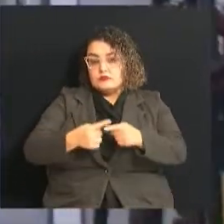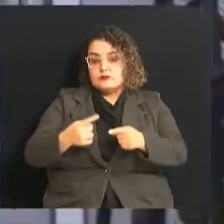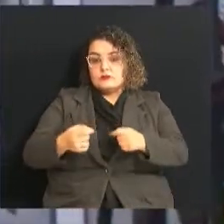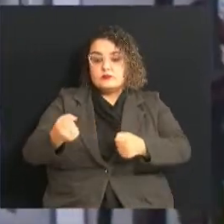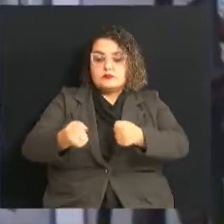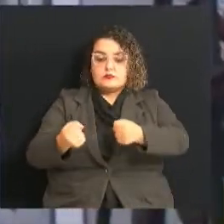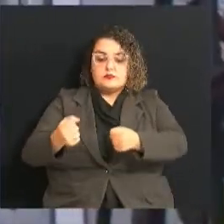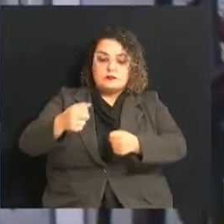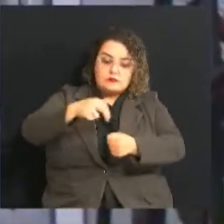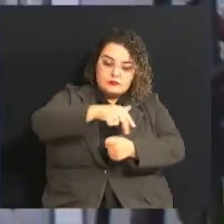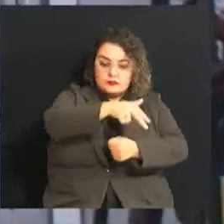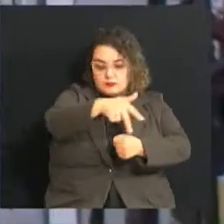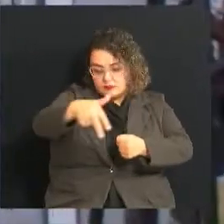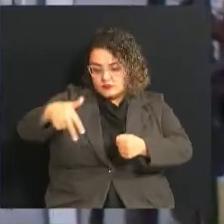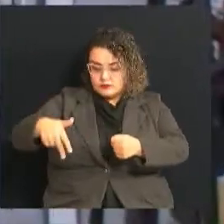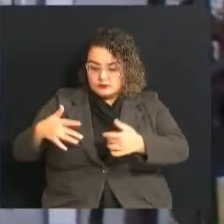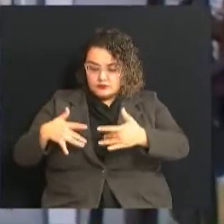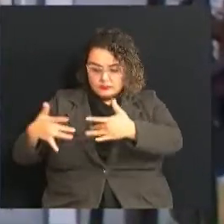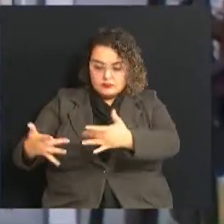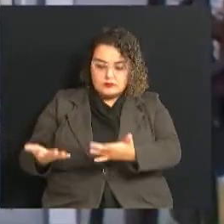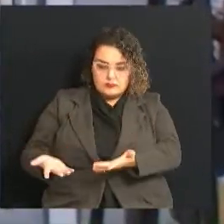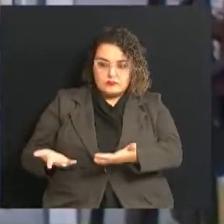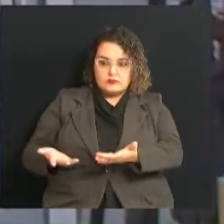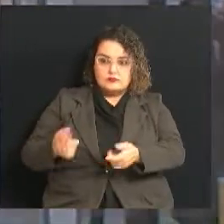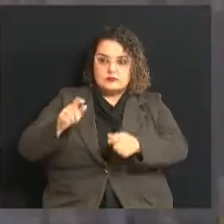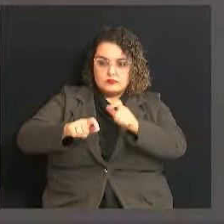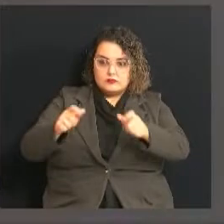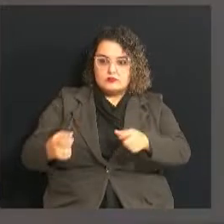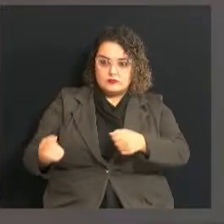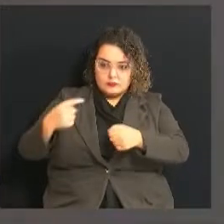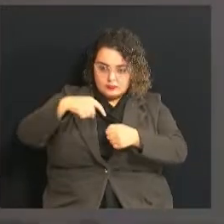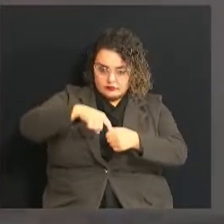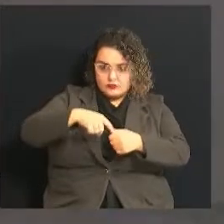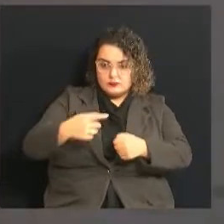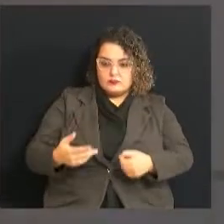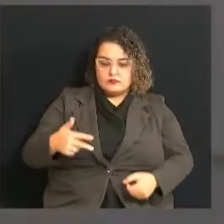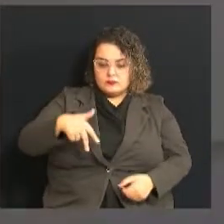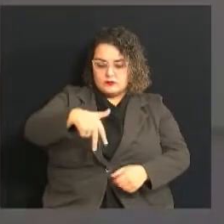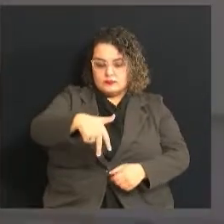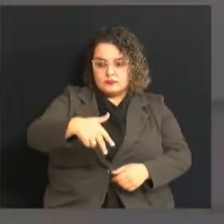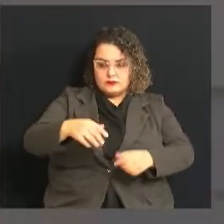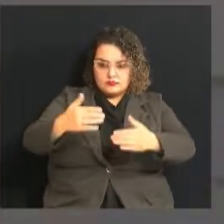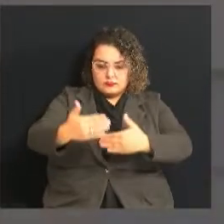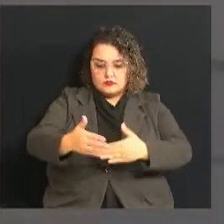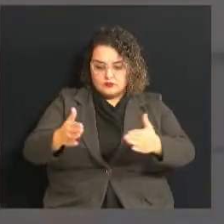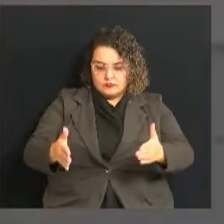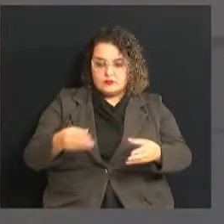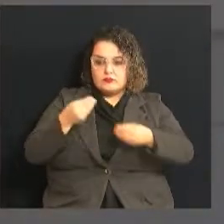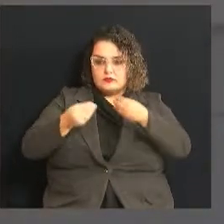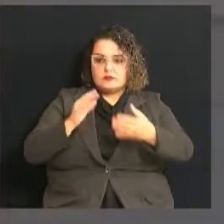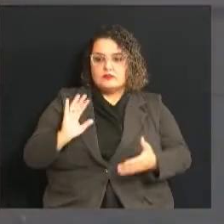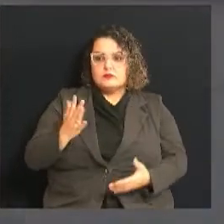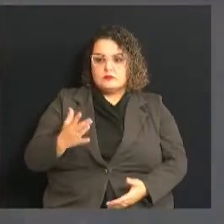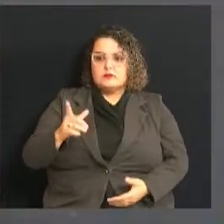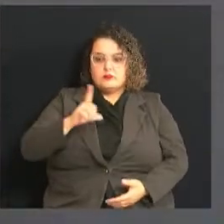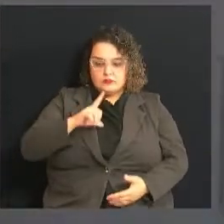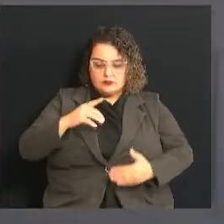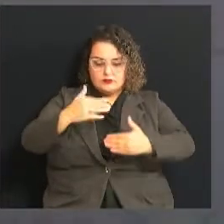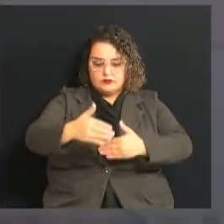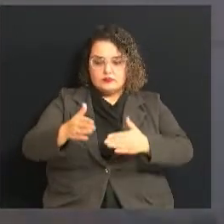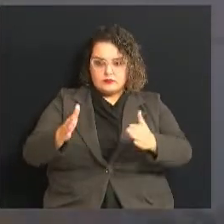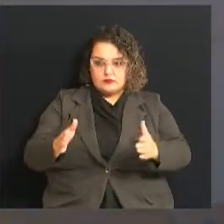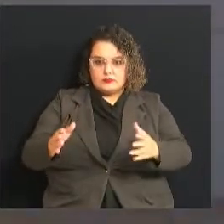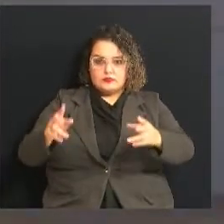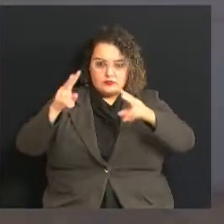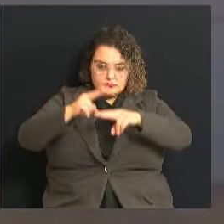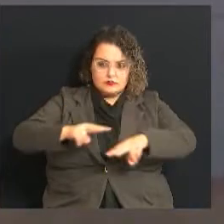carro. Então, não é, a pessoa vem, pode fazer a doação, tem uma caixa, como é que é? Tem uma caixa, ela fica aparente na